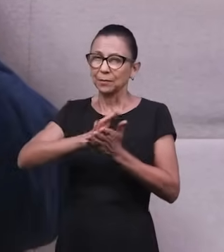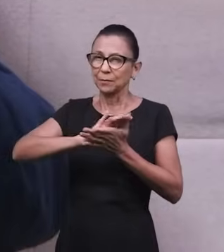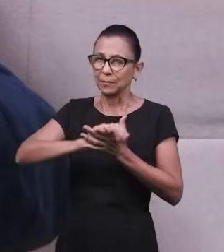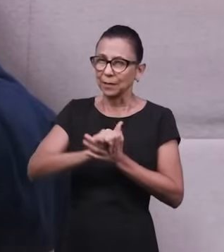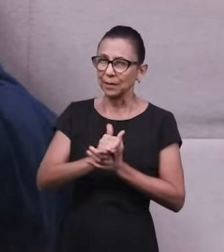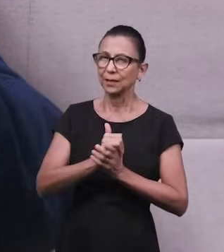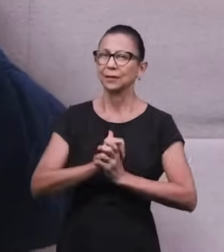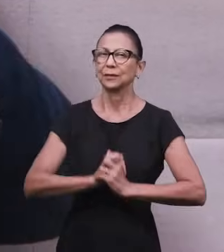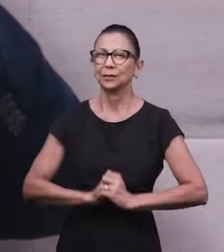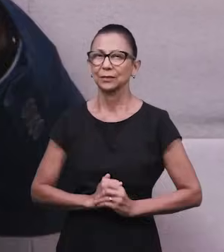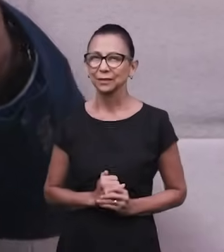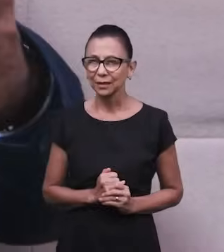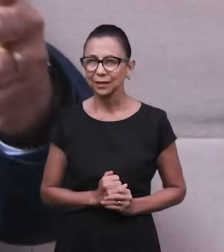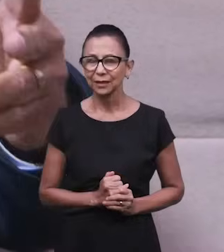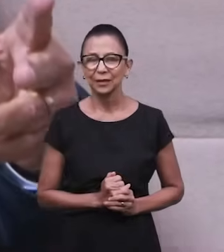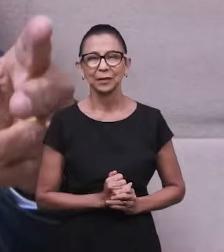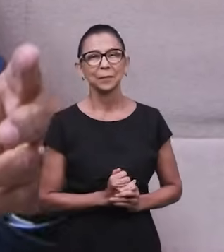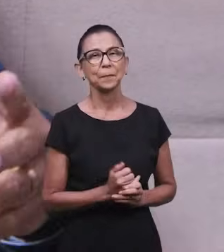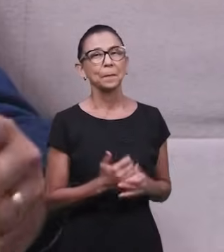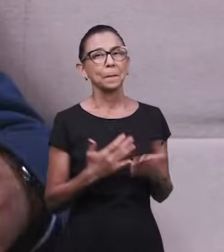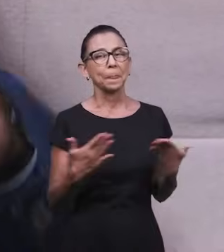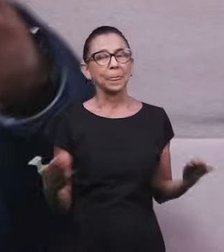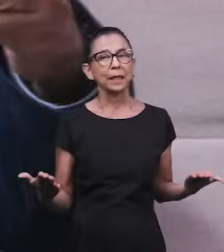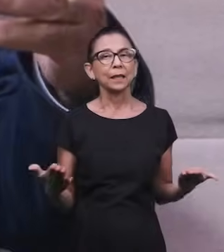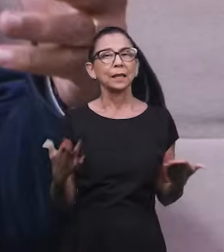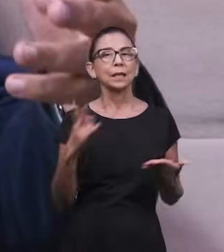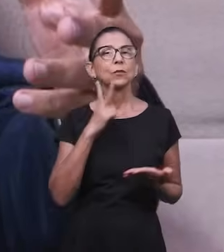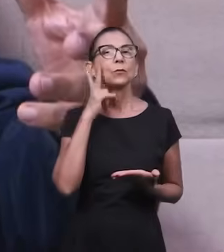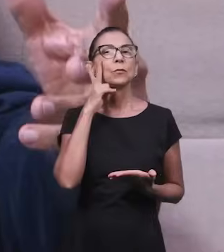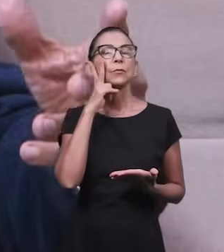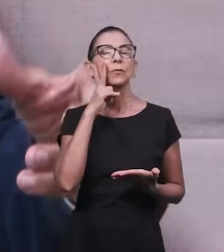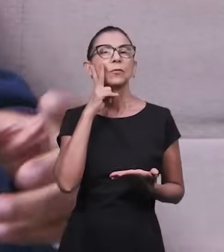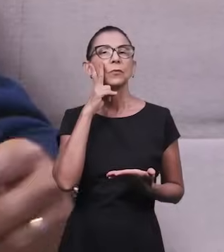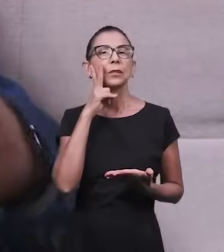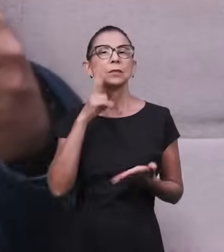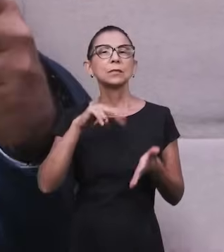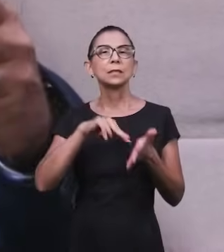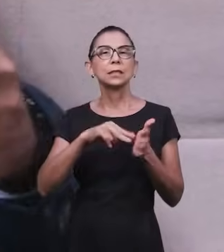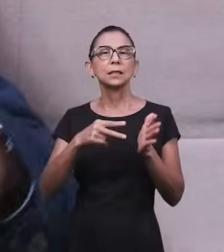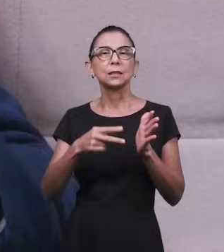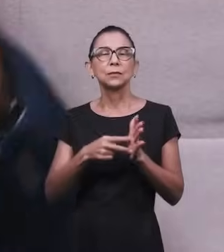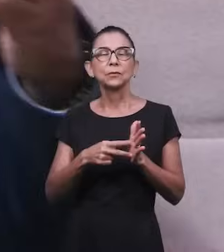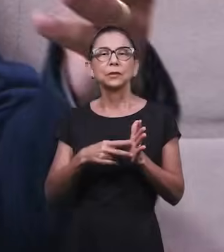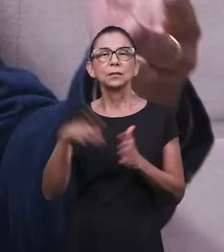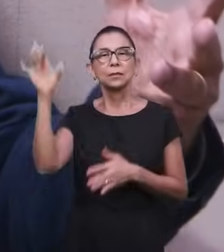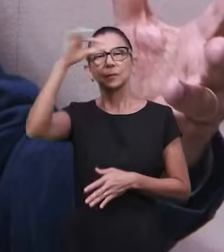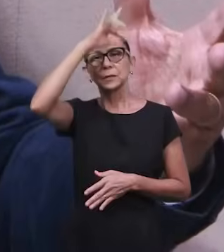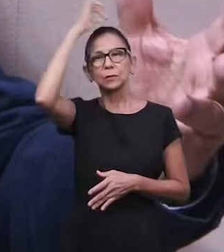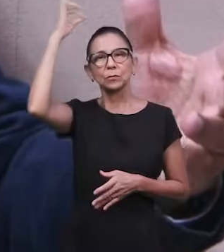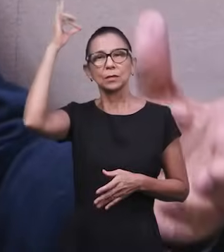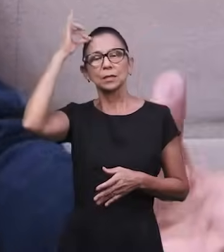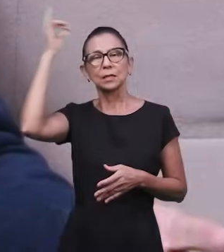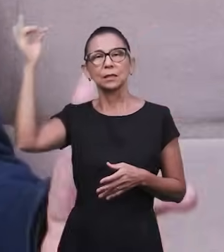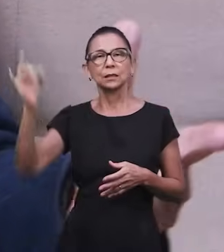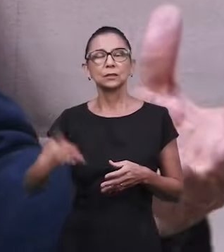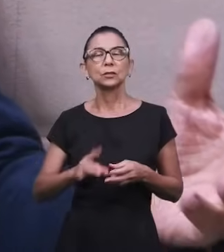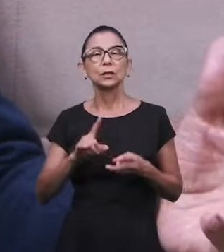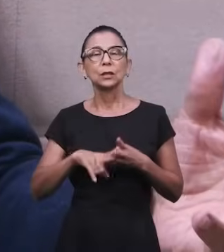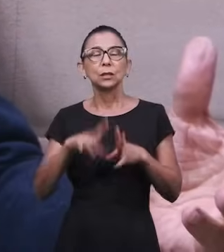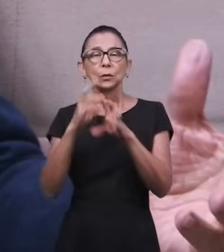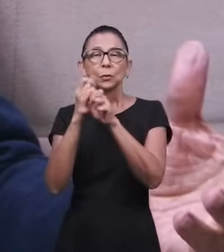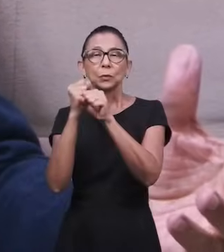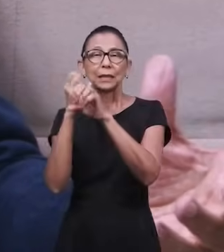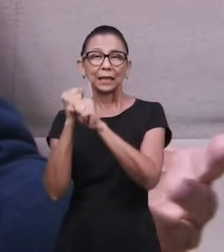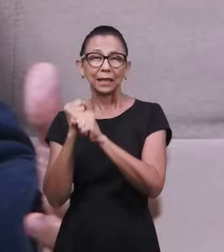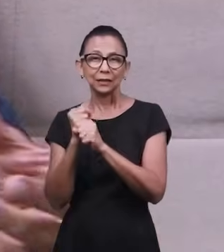o meu vinho, é a alegria do Espírito Santo, a alegria da salvação. O leite fala do novo nascimento. Isso tudo é